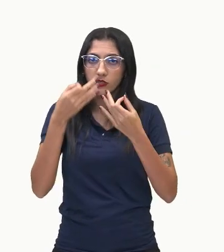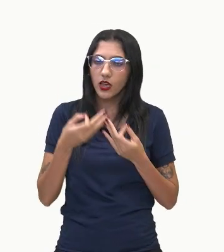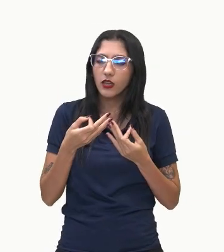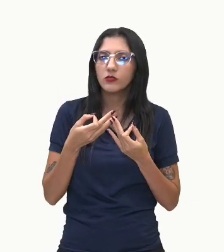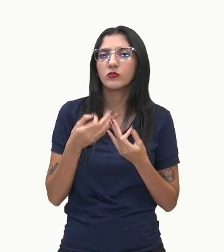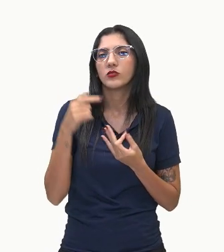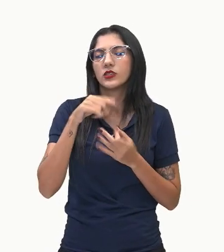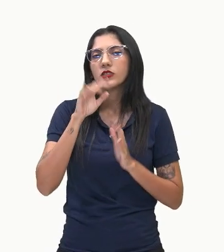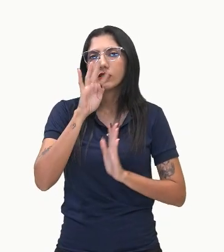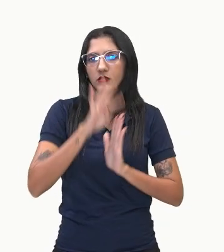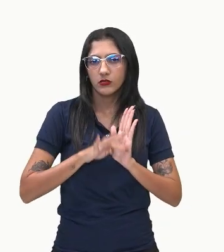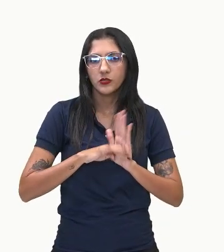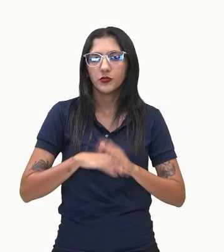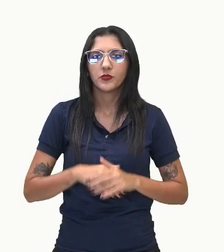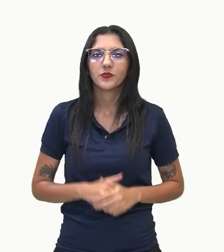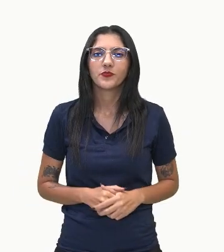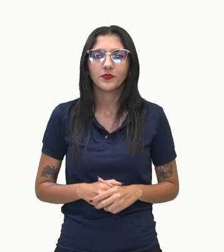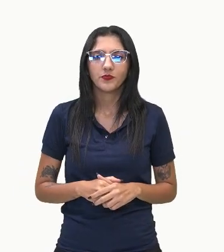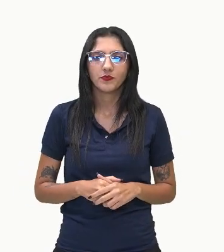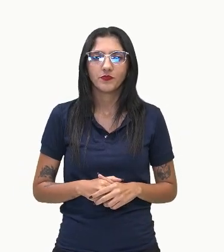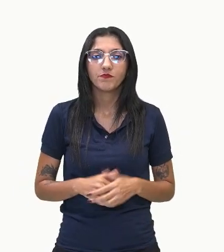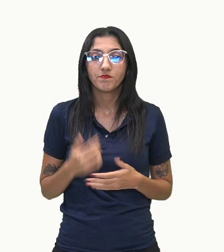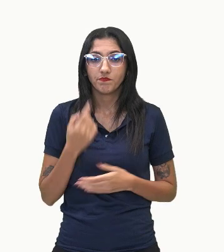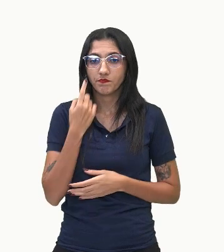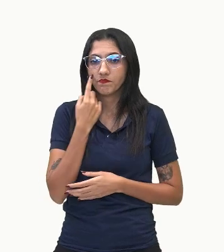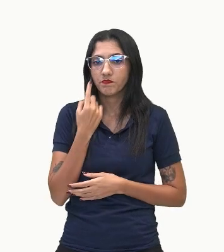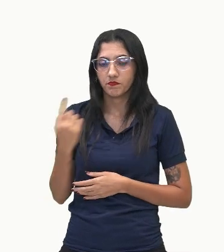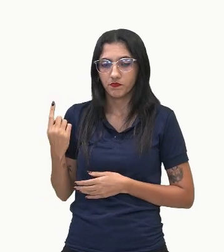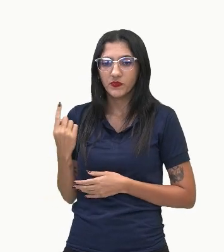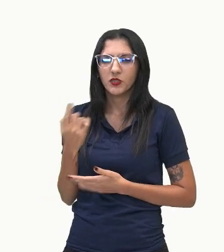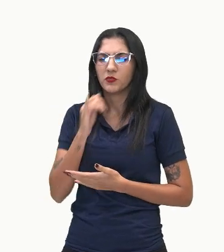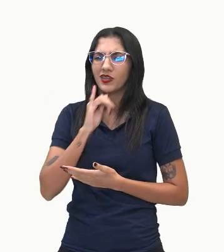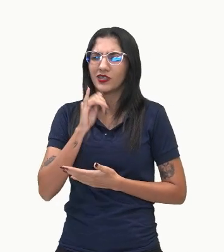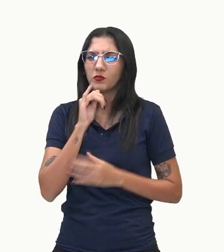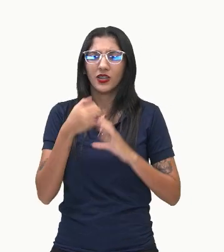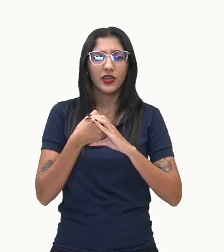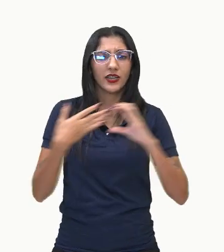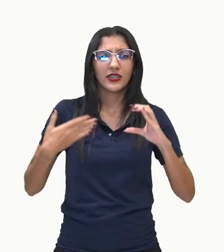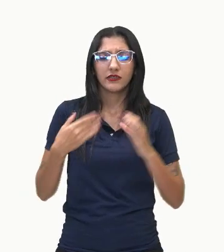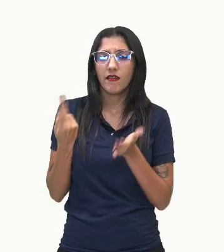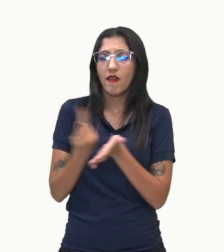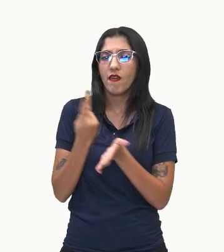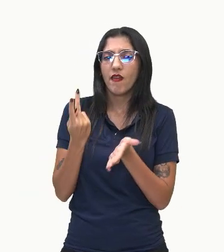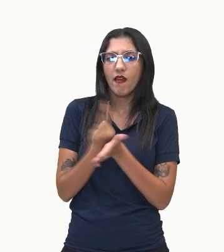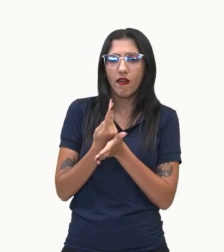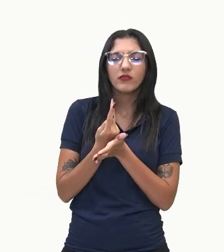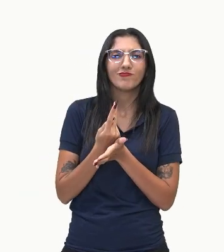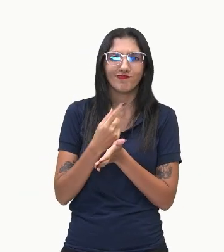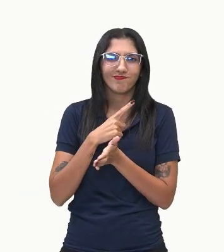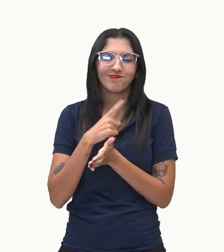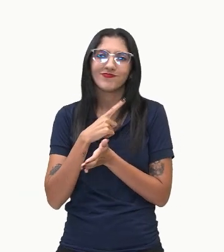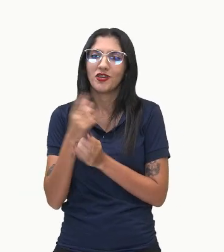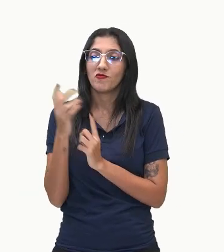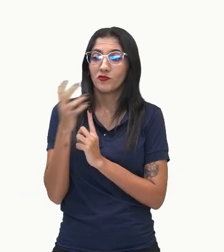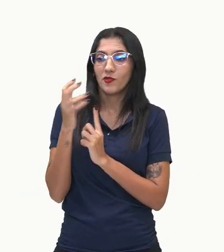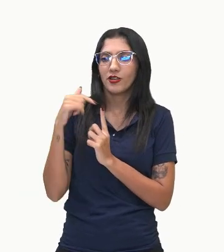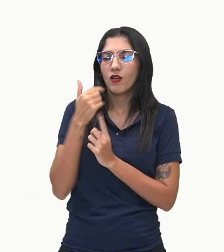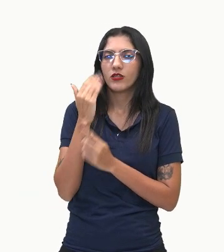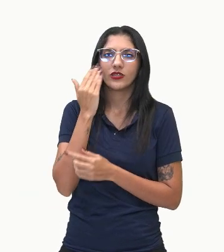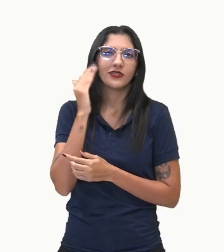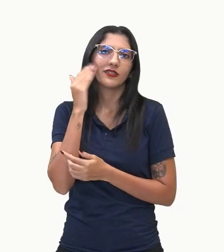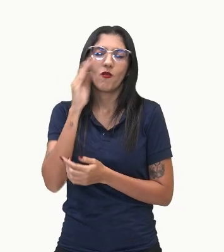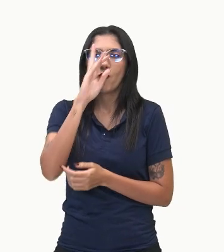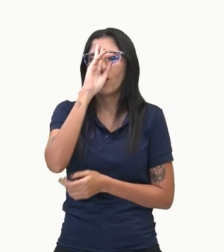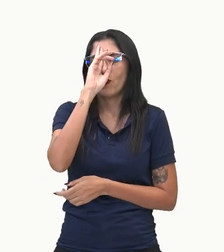certeza. Marcas linguísticas inadequadas vão afetar muito a compreensão dos